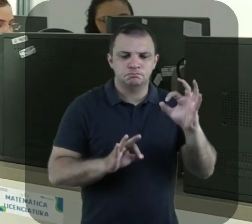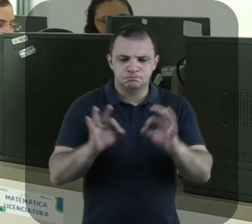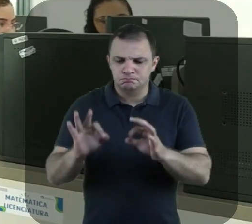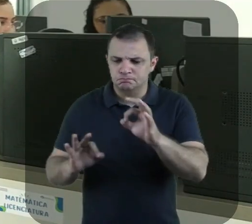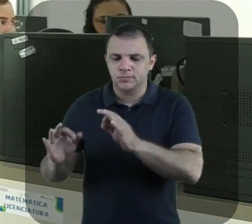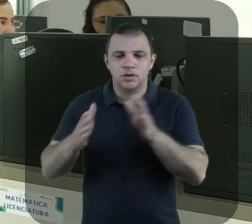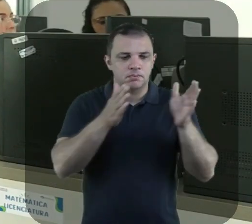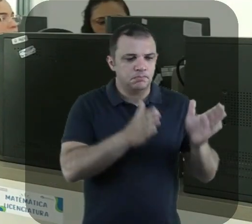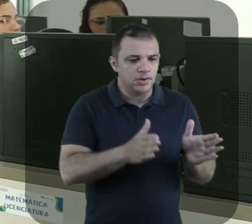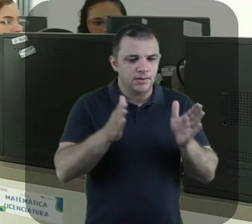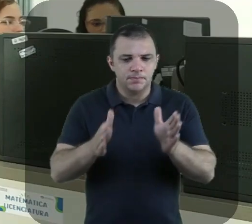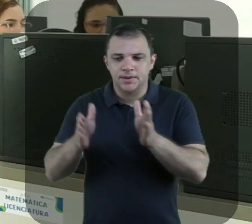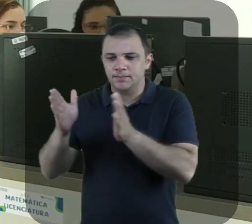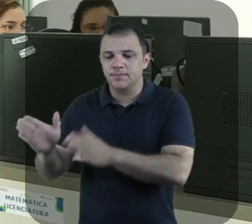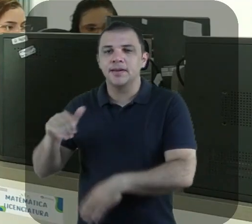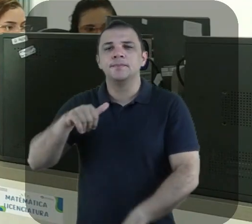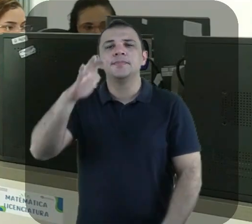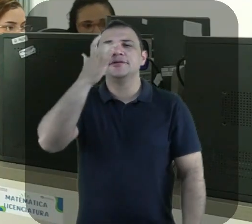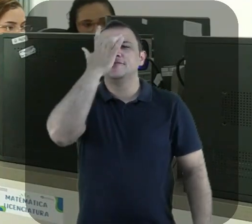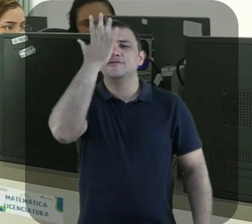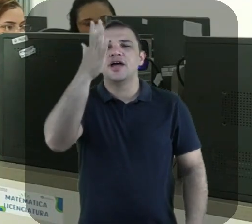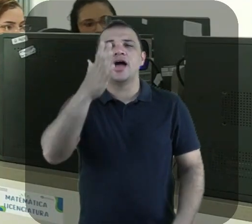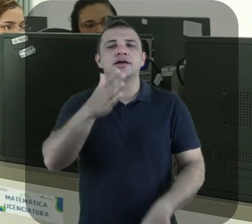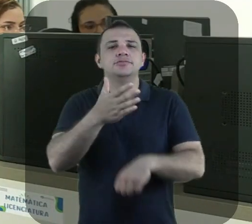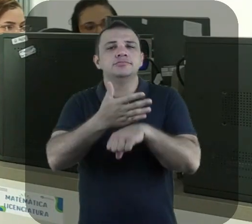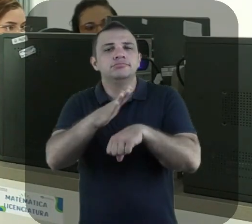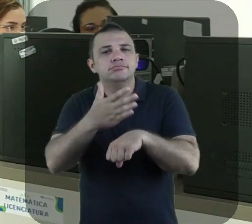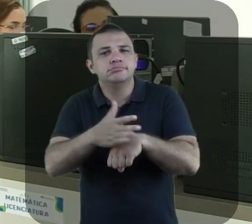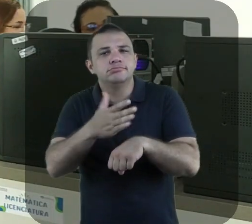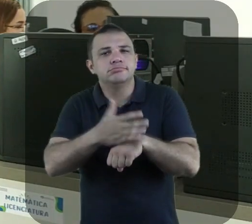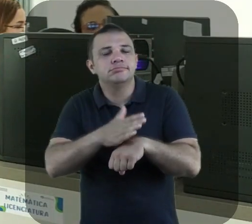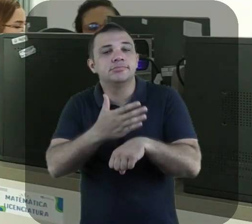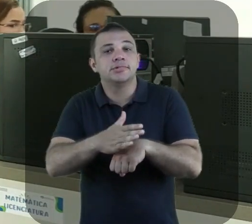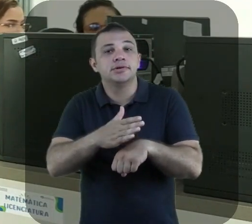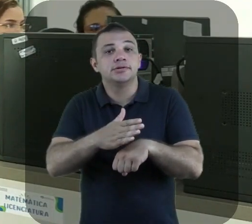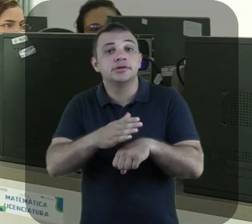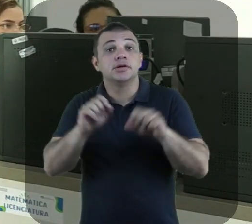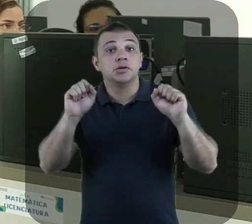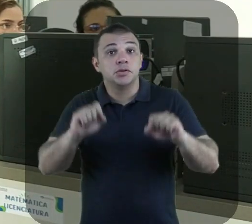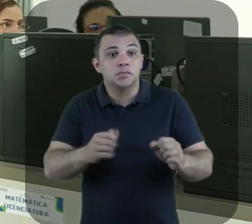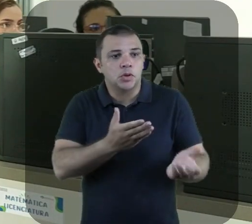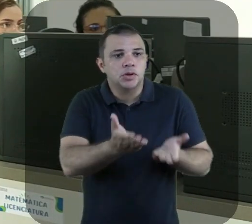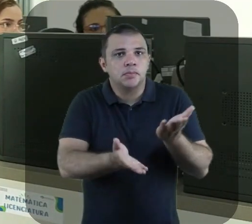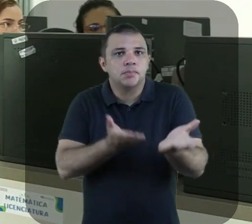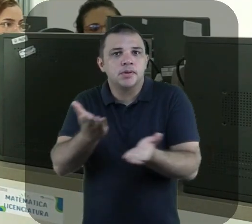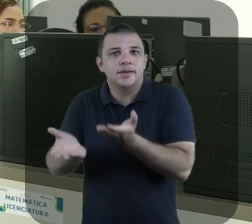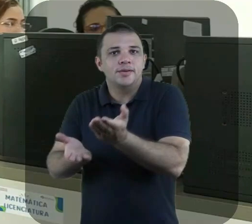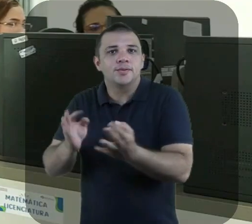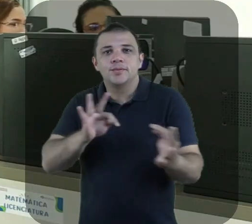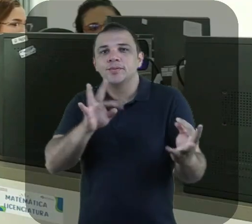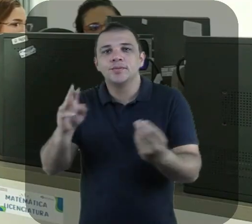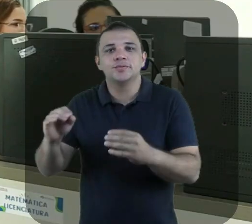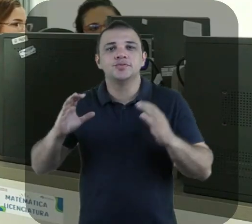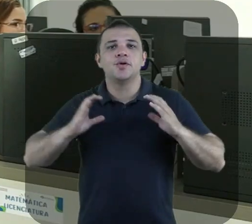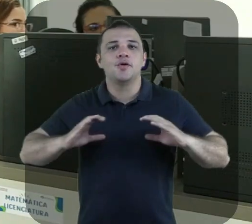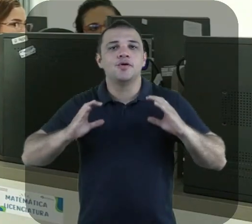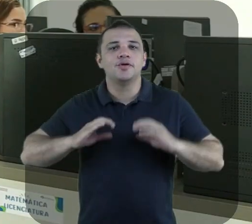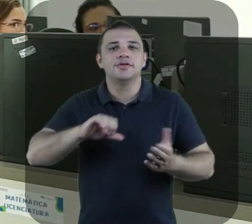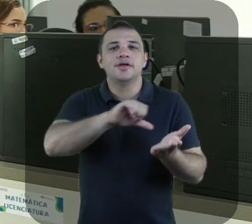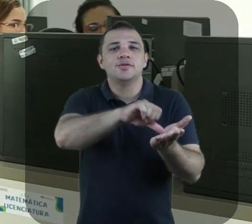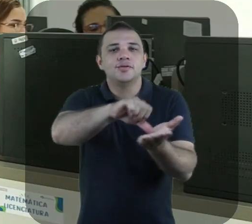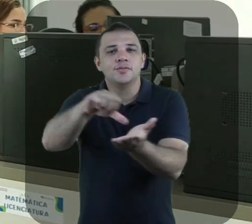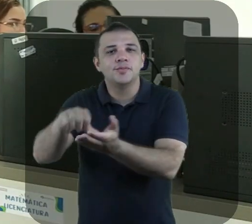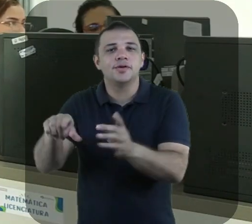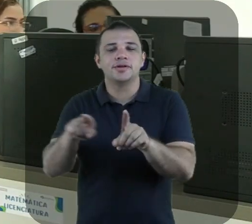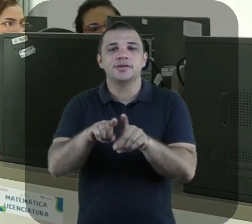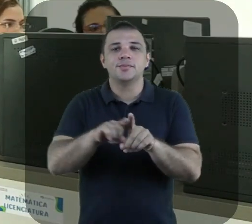tudo numa ordem bem mais prática, bem mais objetiva e que atenda a contento todos os